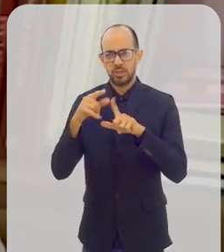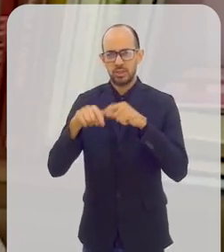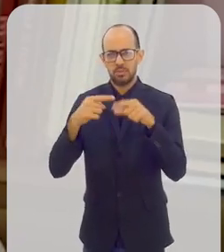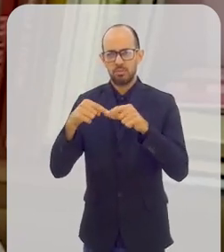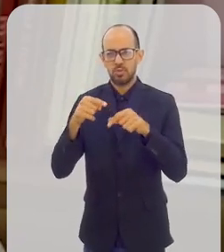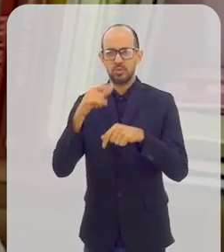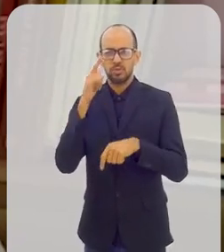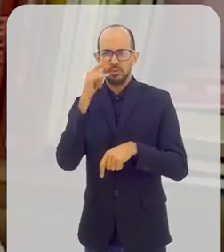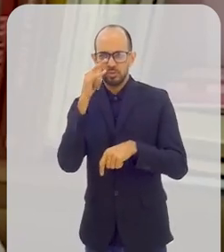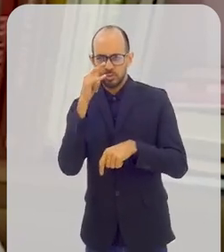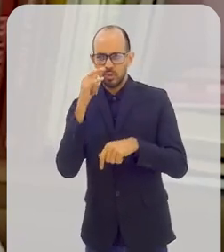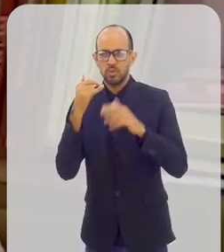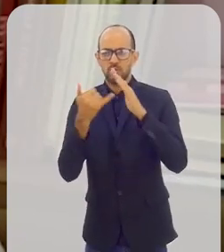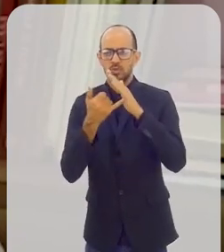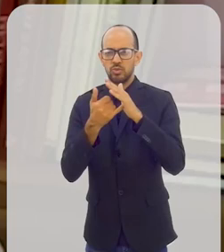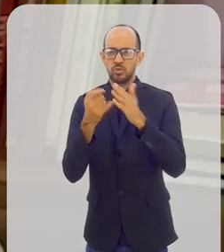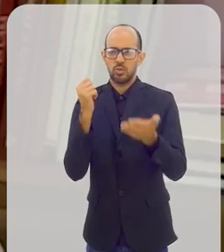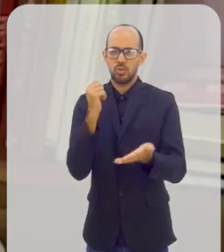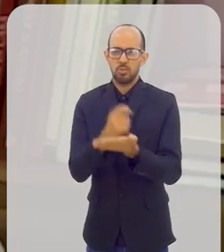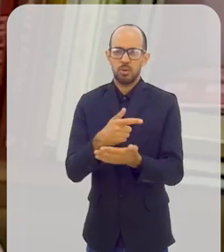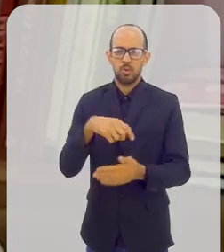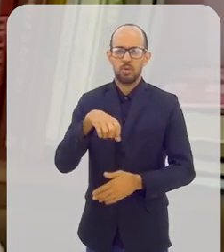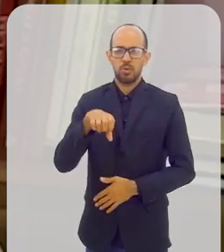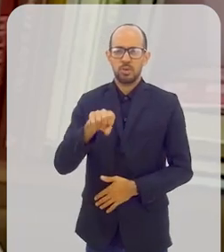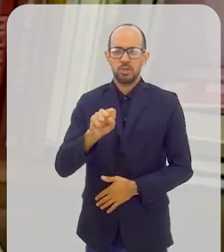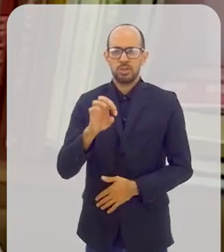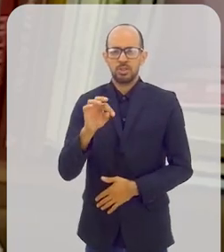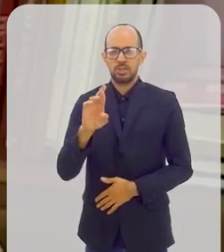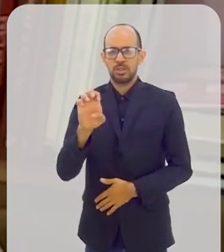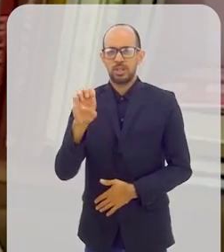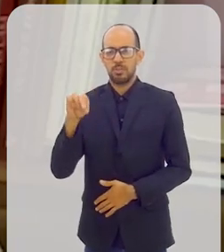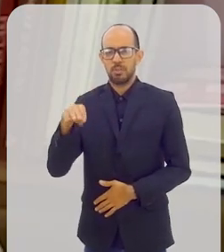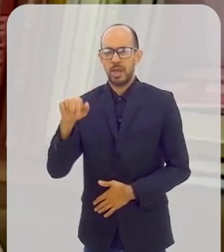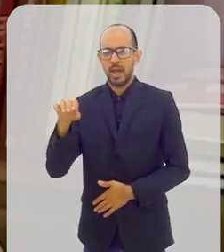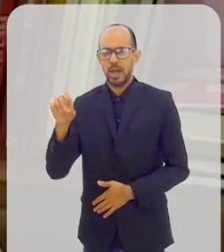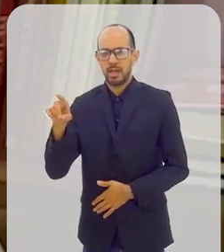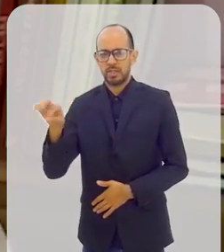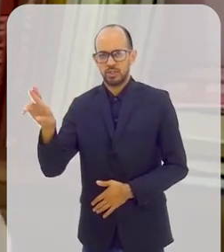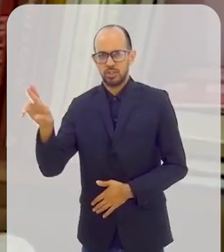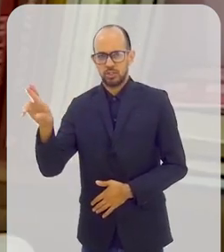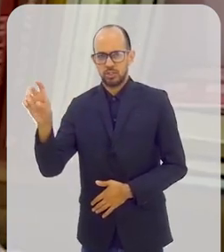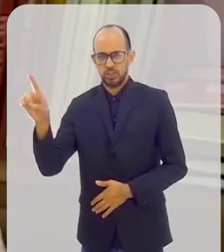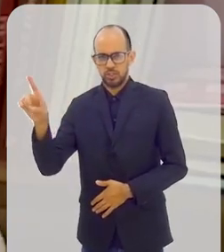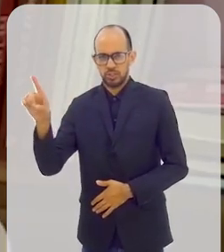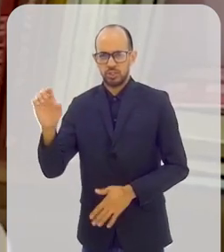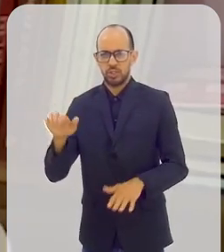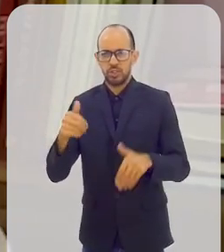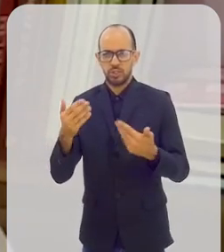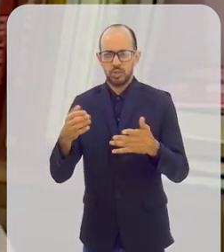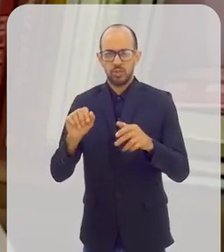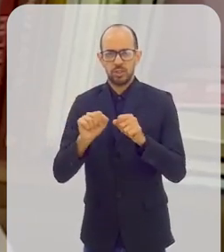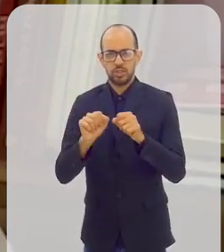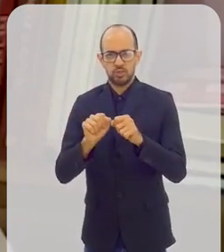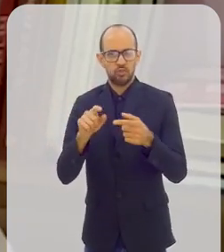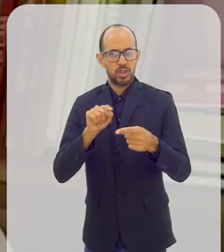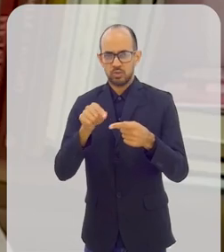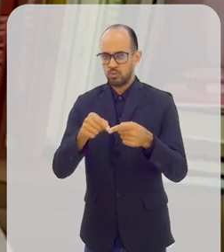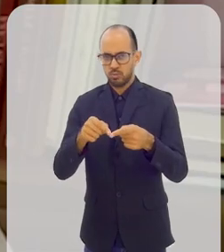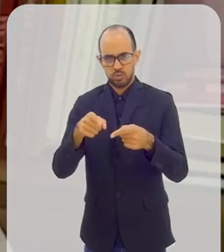Instagram. O Instituto comprou uma licença do StreamYard, daí criou um evento. E daí a gente fez metas. Ó, vocês têm uma